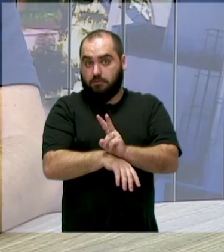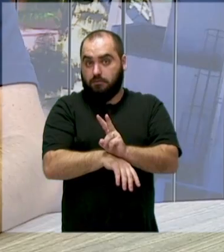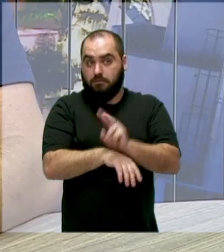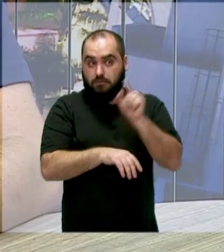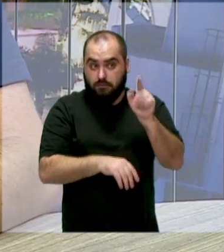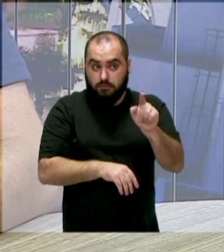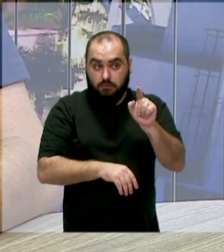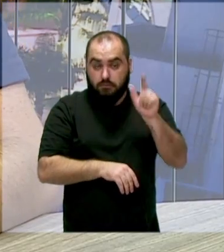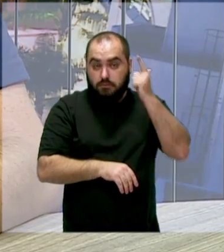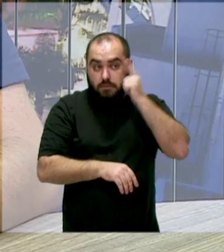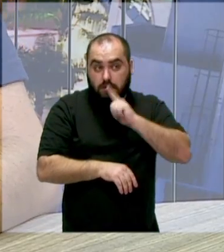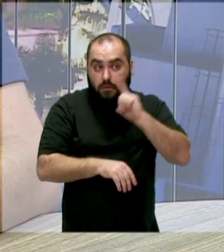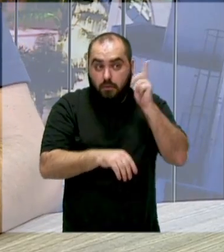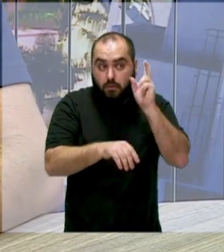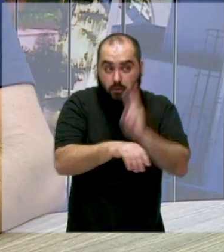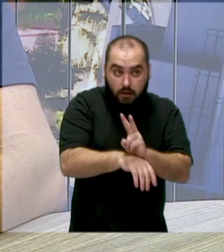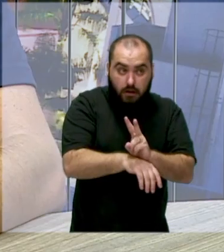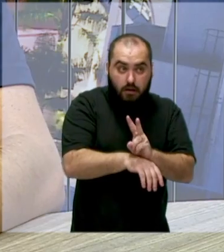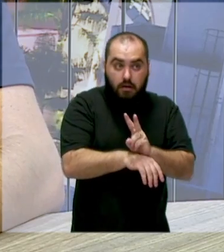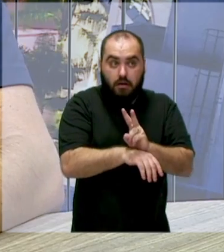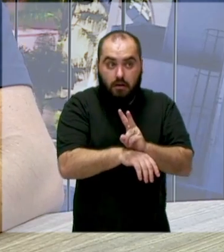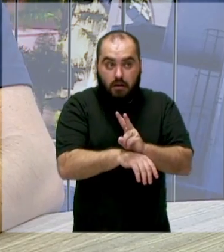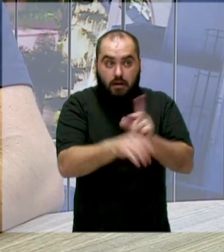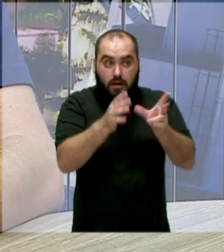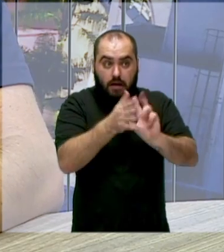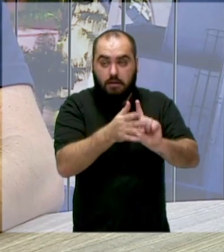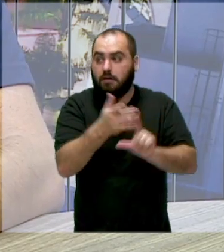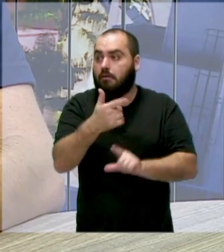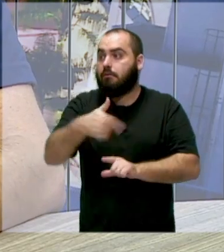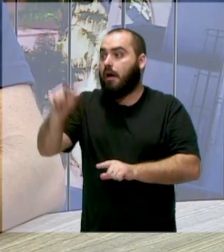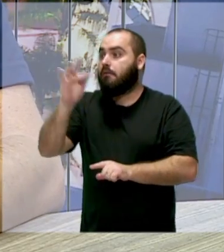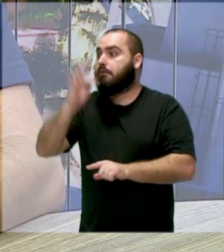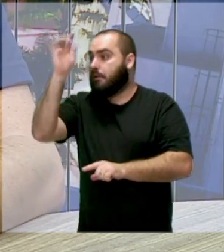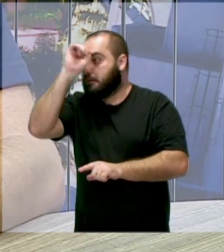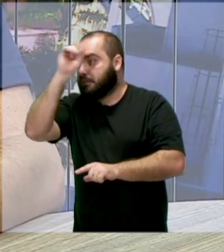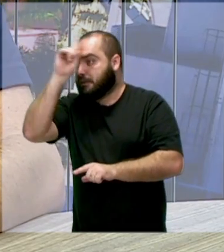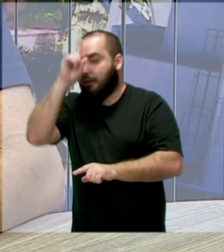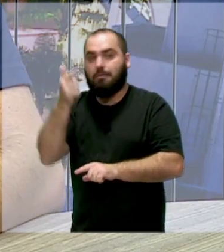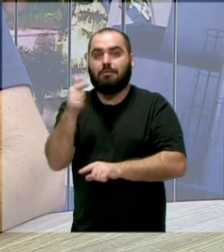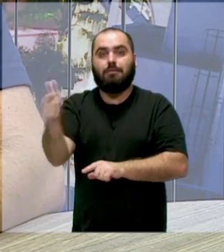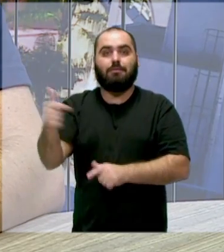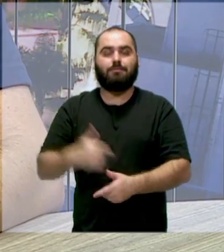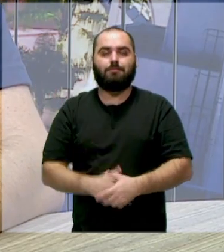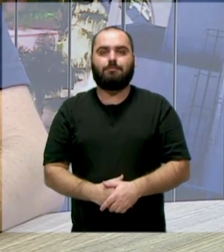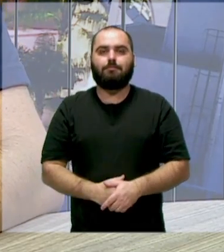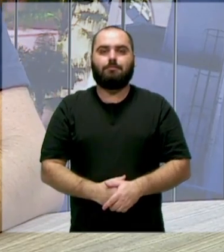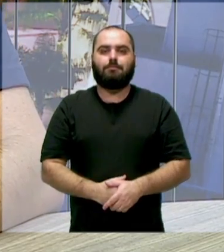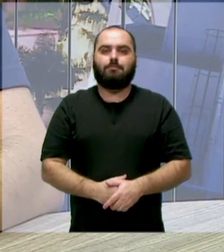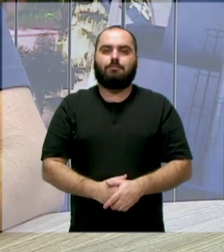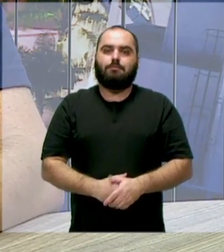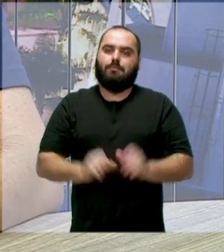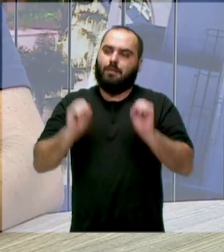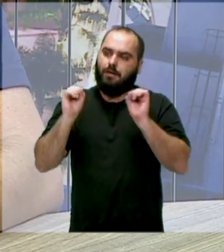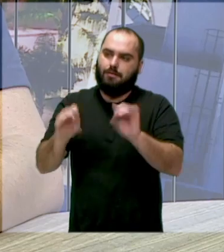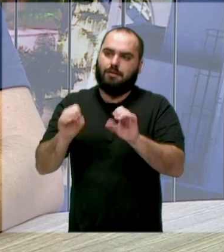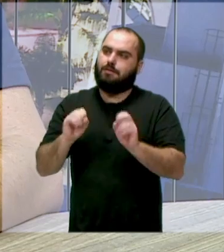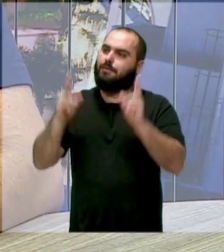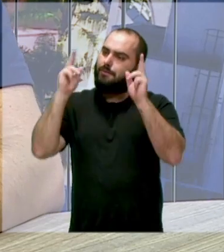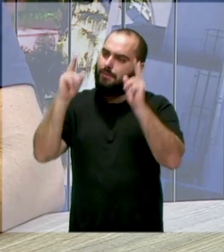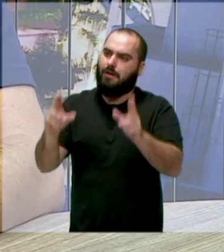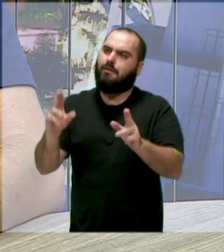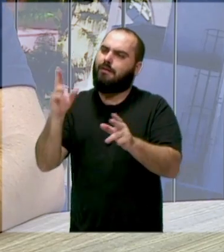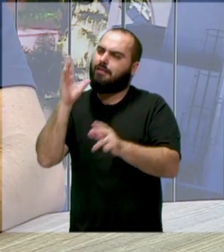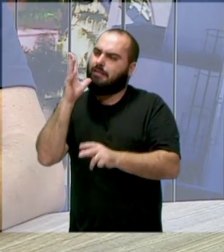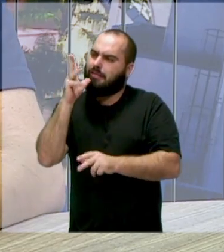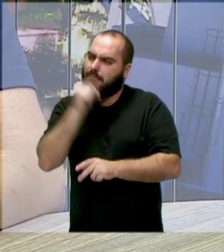fazendo, você não vai para um hospital. E a educação é a melhor forma. Vai demorar anos? Vai. Mas eu